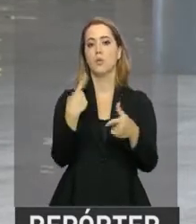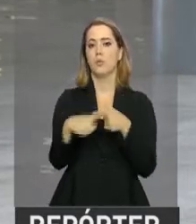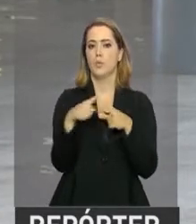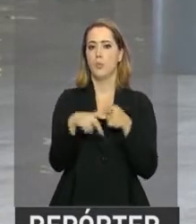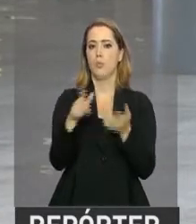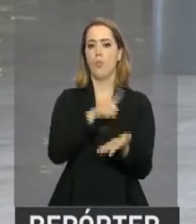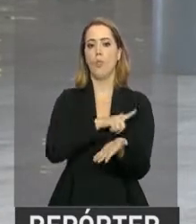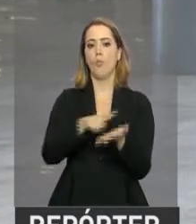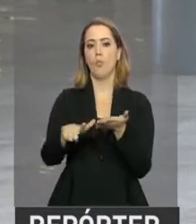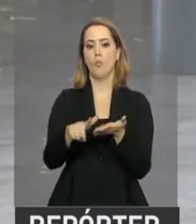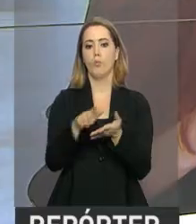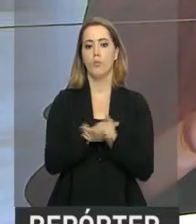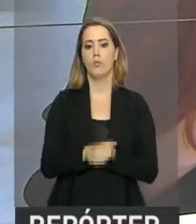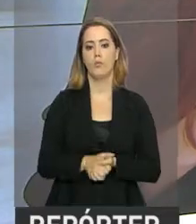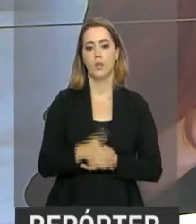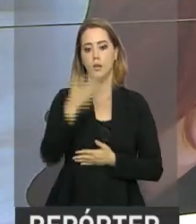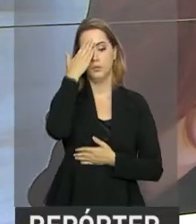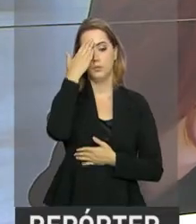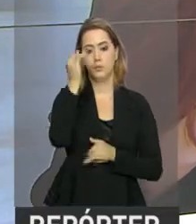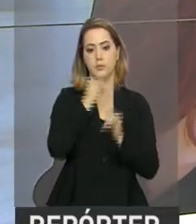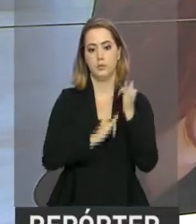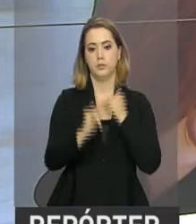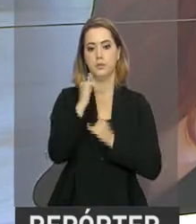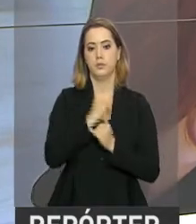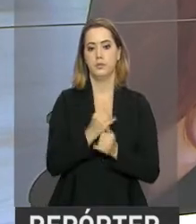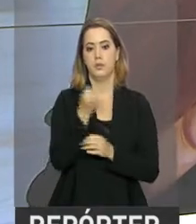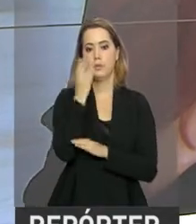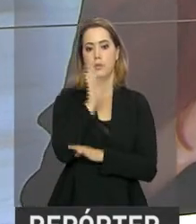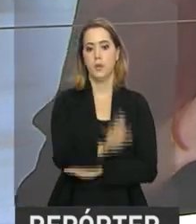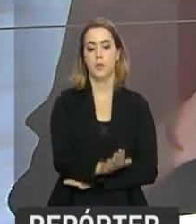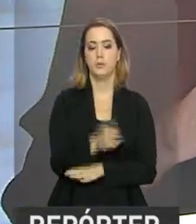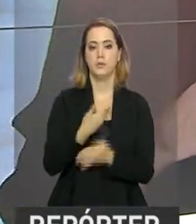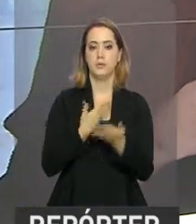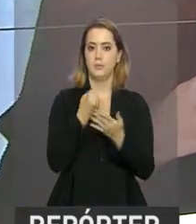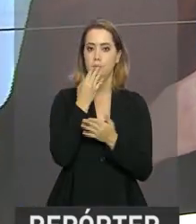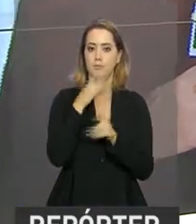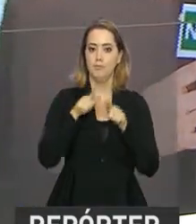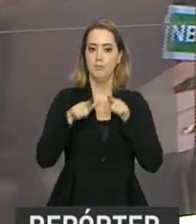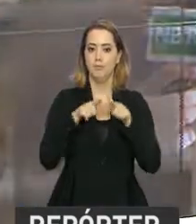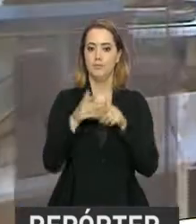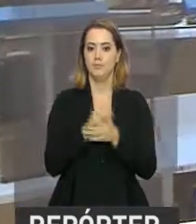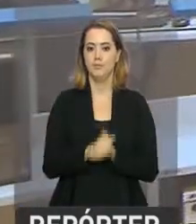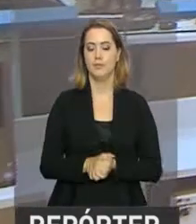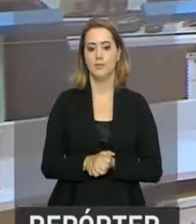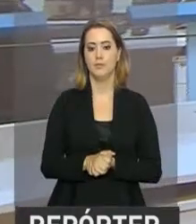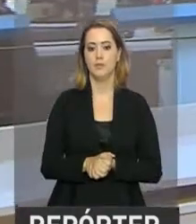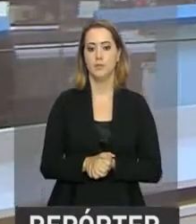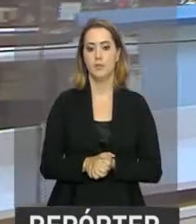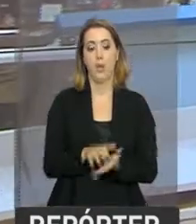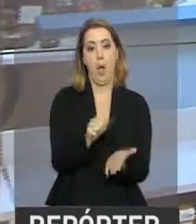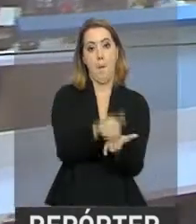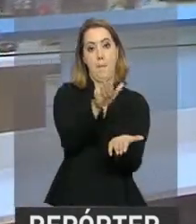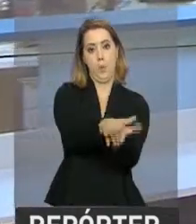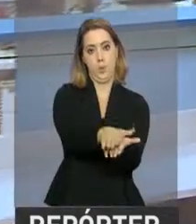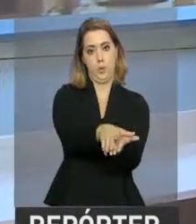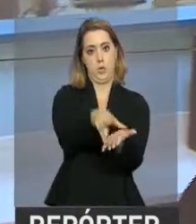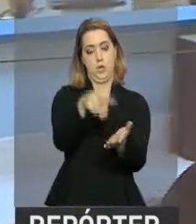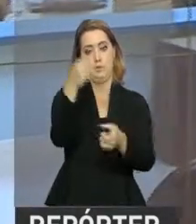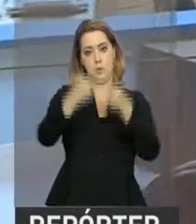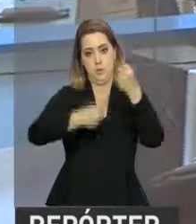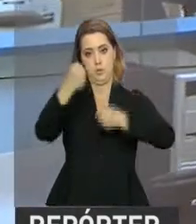seca zé luís obrigado carolina pelas informações boa tarde bom trabalho pra você as multas para os motoristas que